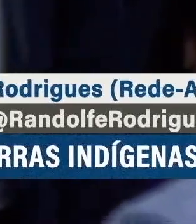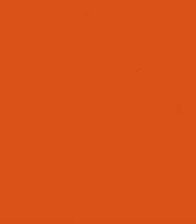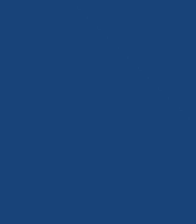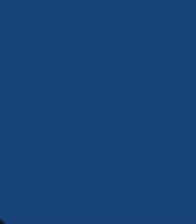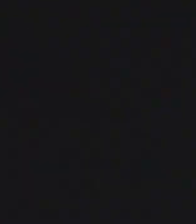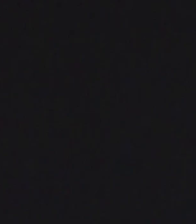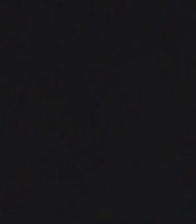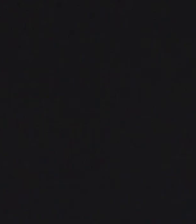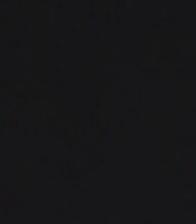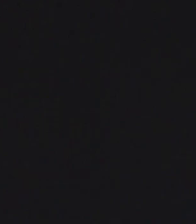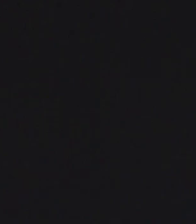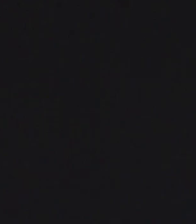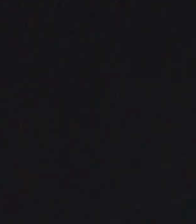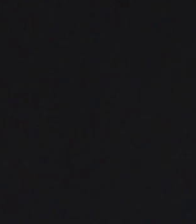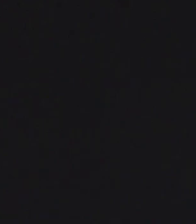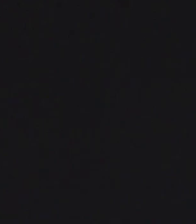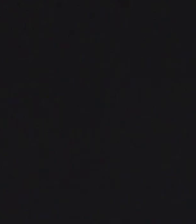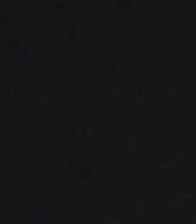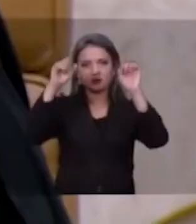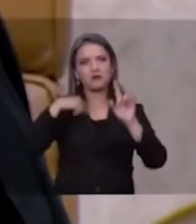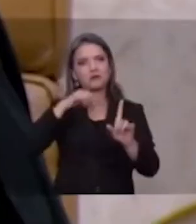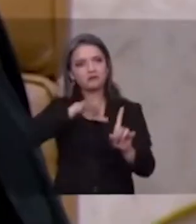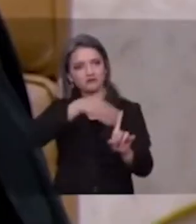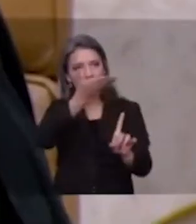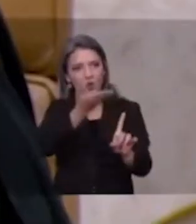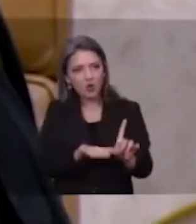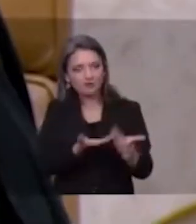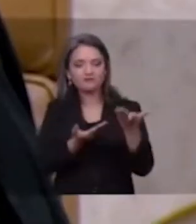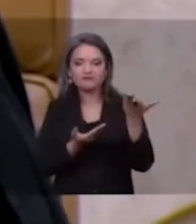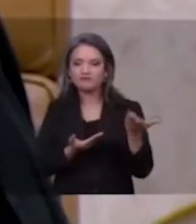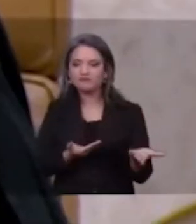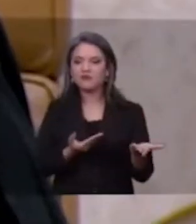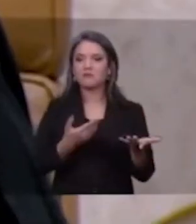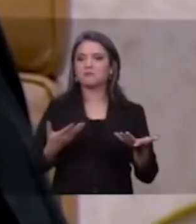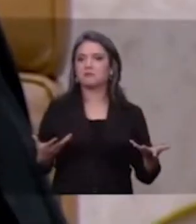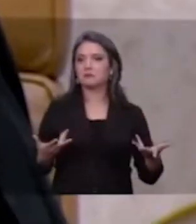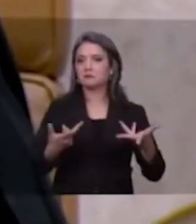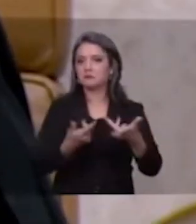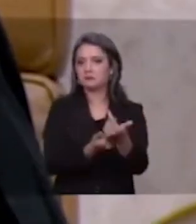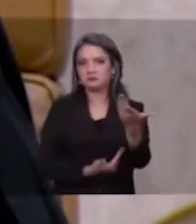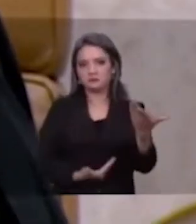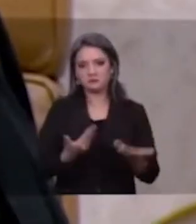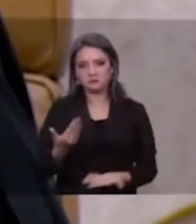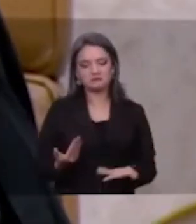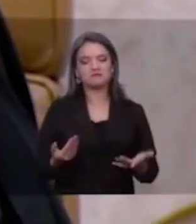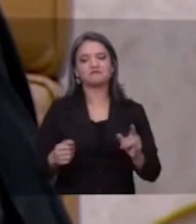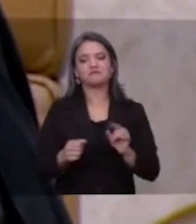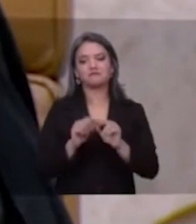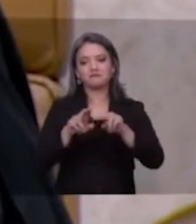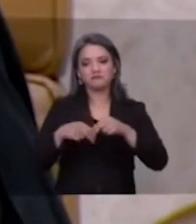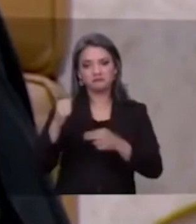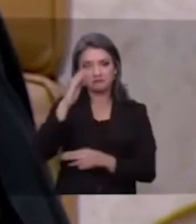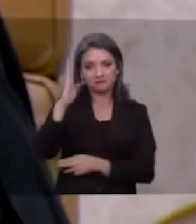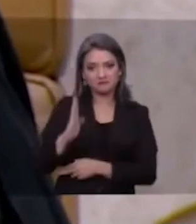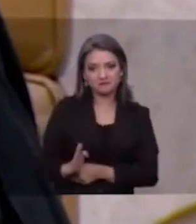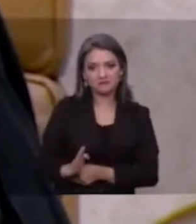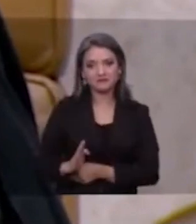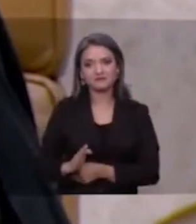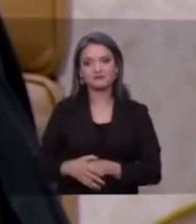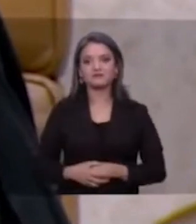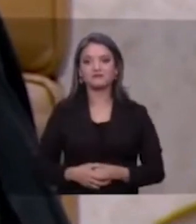temporal na quinta-feira 28 de Setembro o ministro do STF Luiz Roberto Barroso tomou posse como presidente da